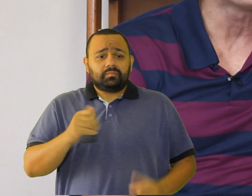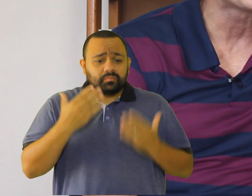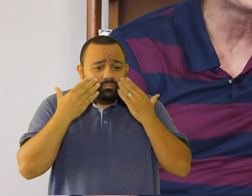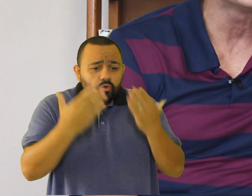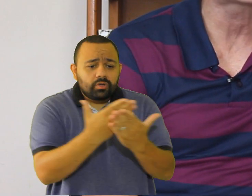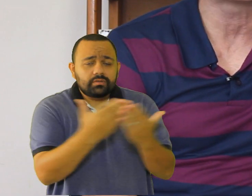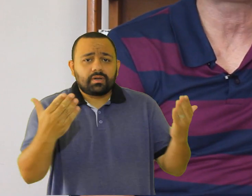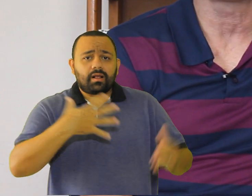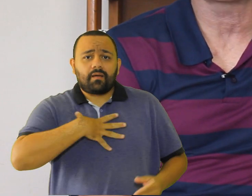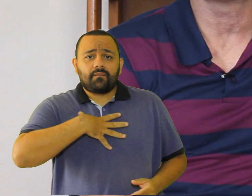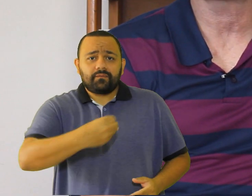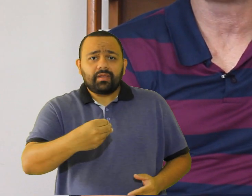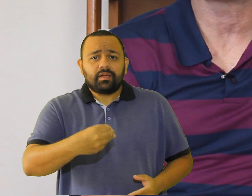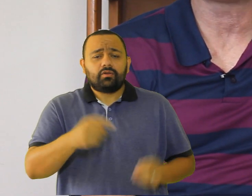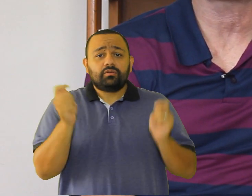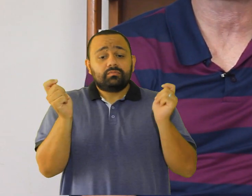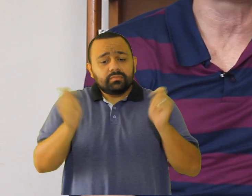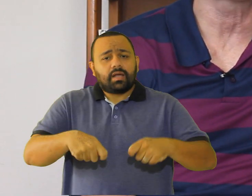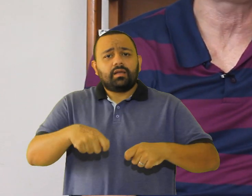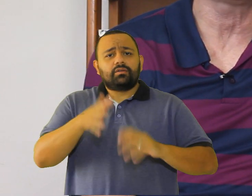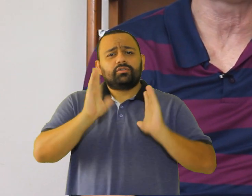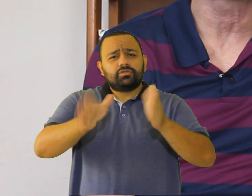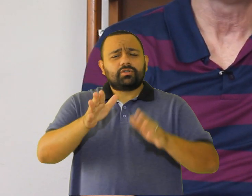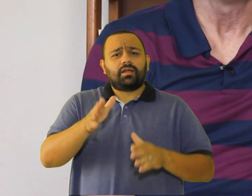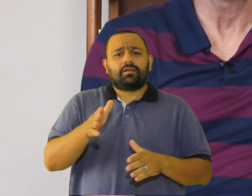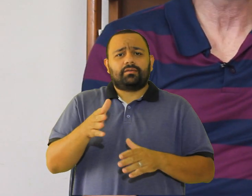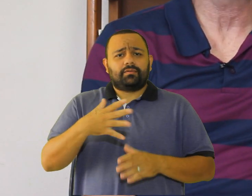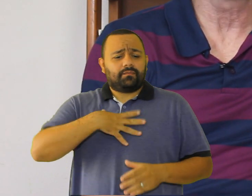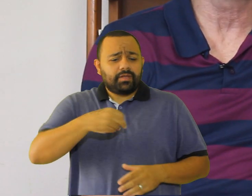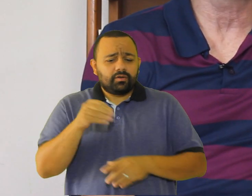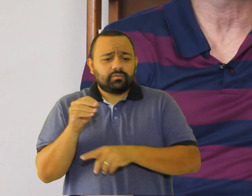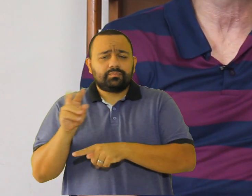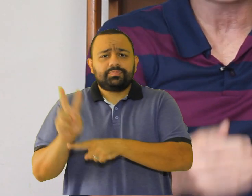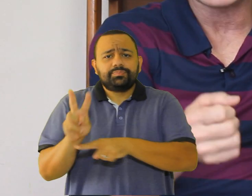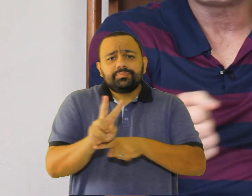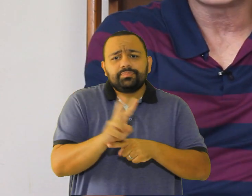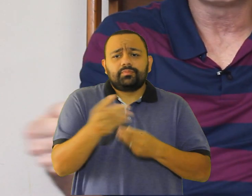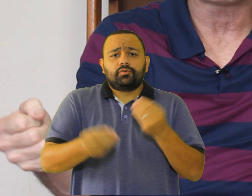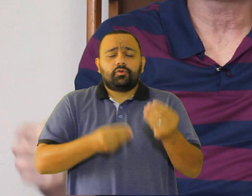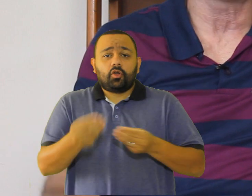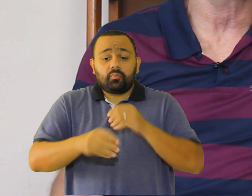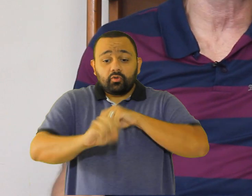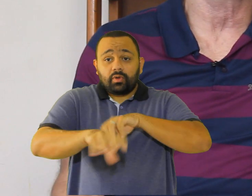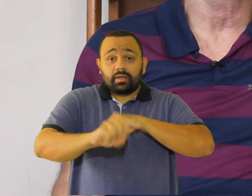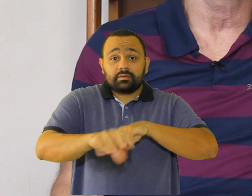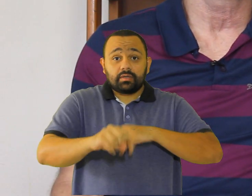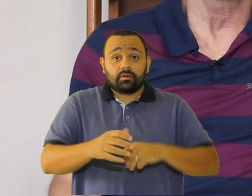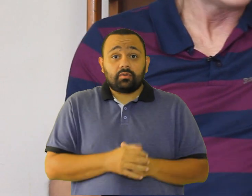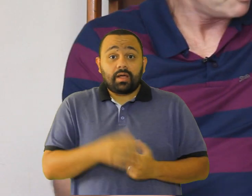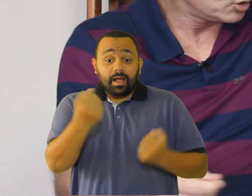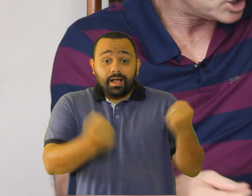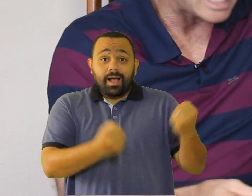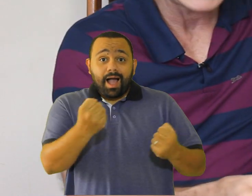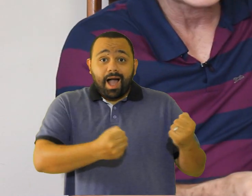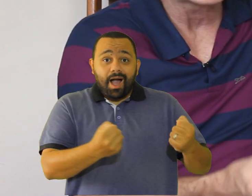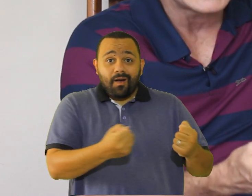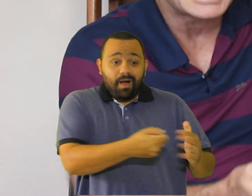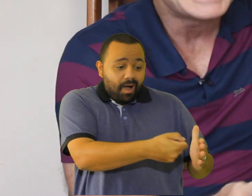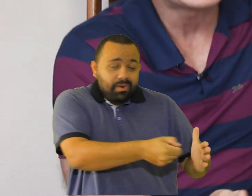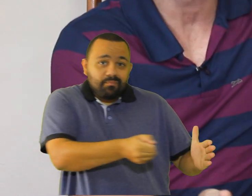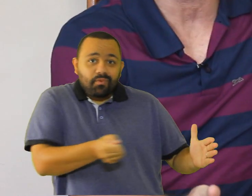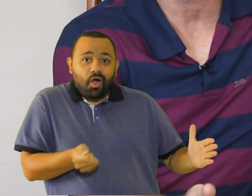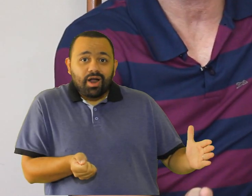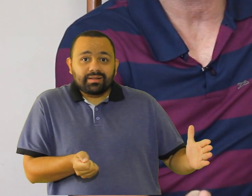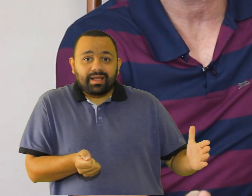filhos. Trabalhamos um pouco isso em programas sobre educação de filhos. Mas tudo desde abrir uma porta, puxar